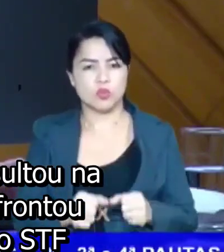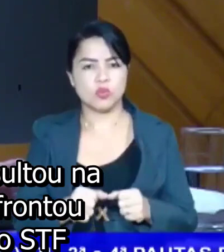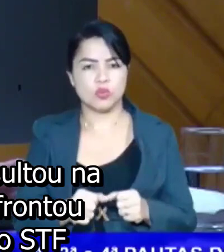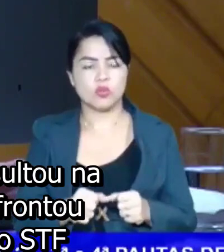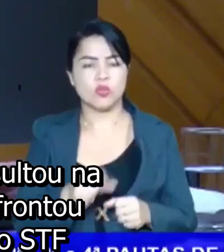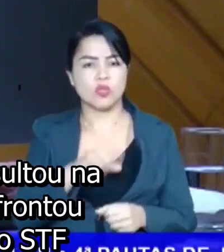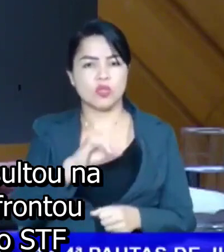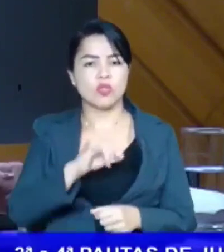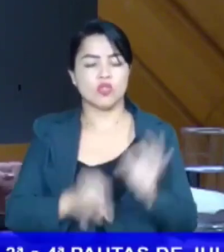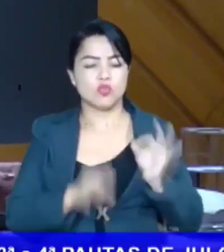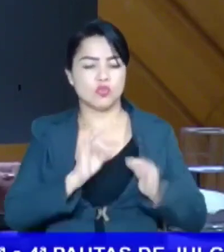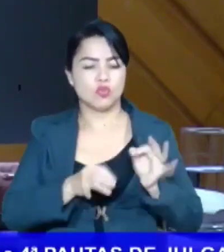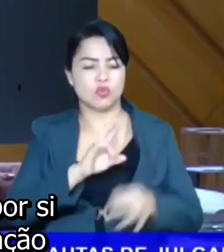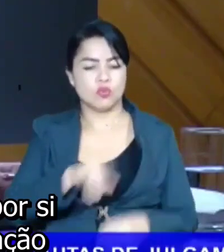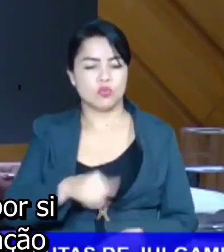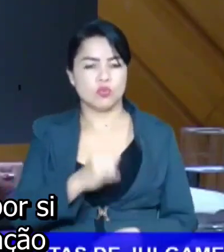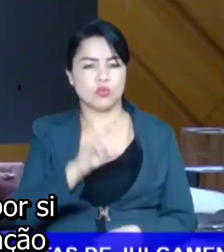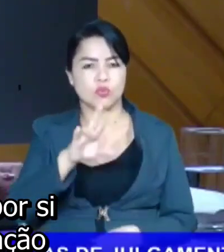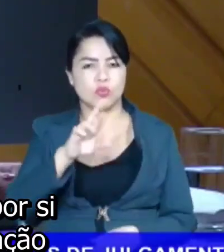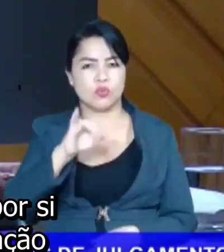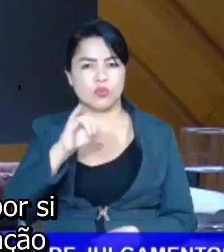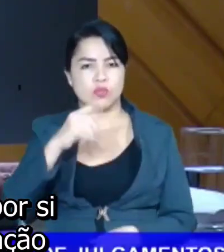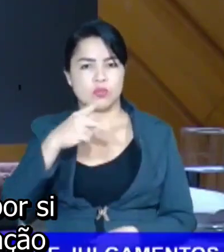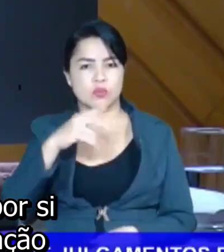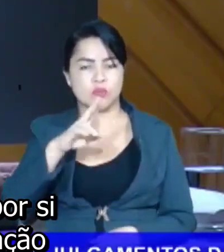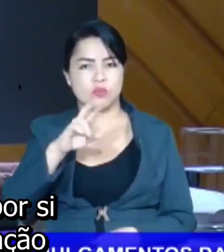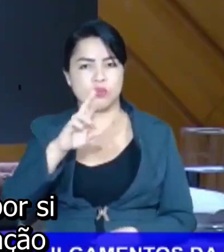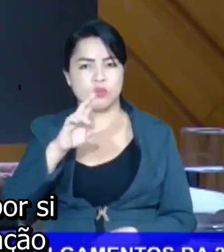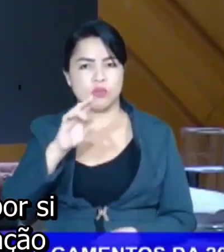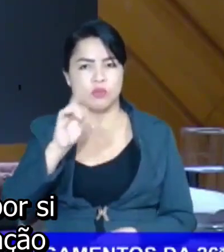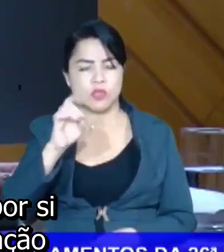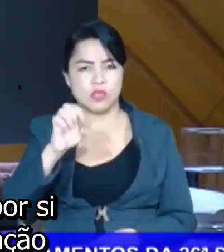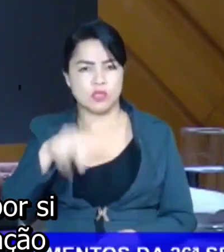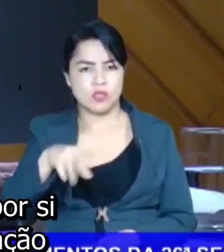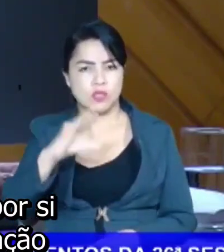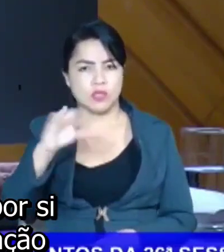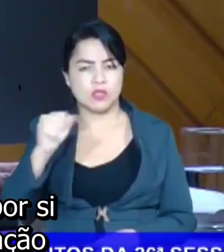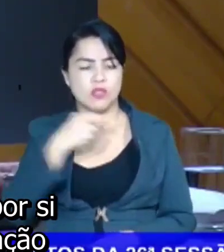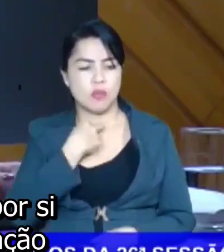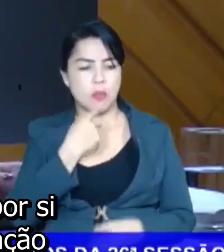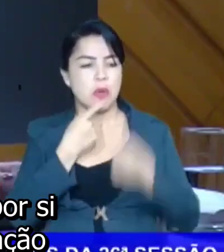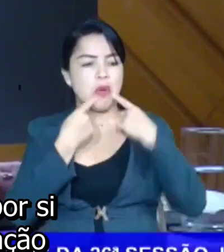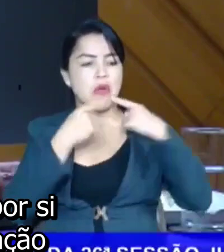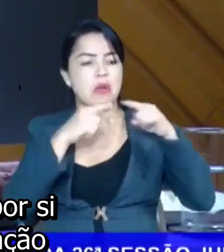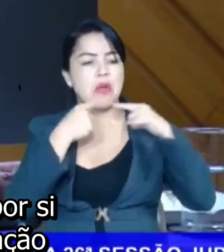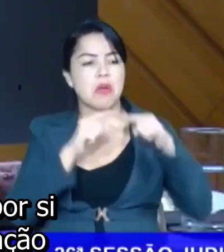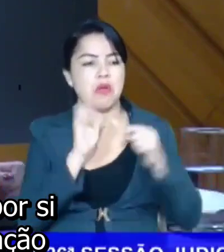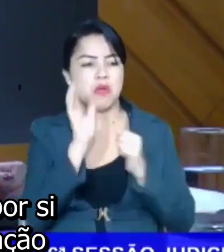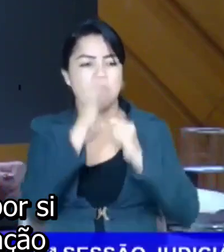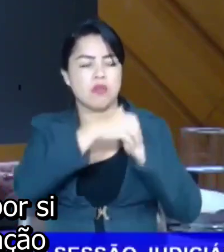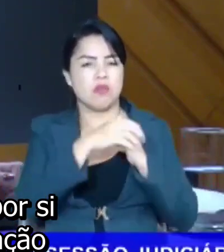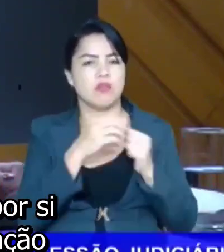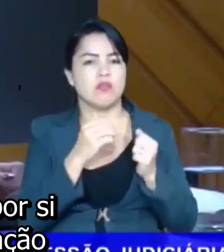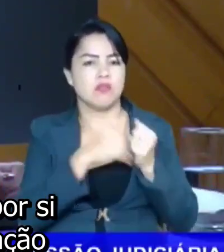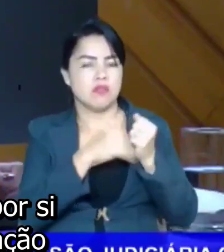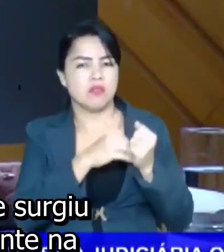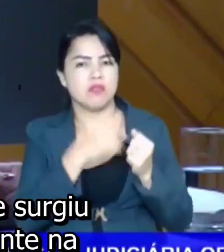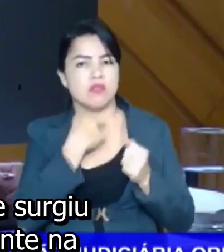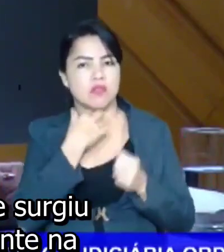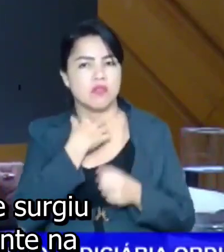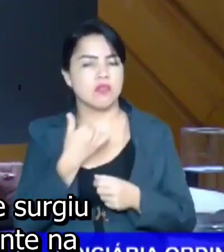a jurisprudência do STF, que não permite que denúncias anônimas possam, por si só, embasar medidas invasivas, como